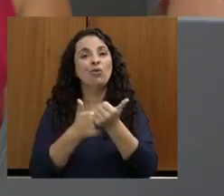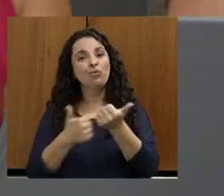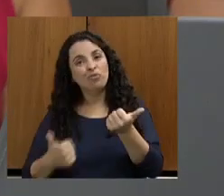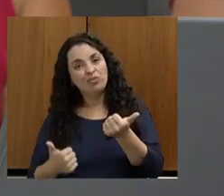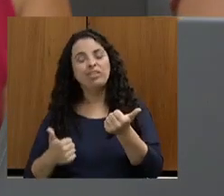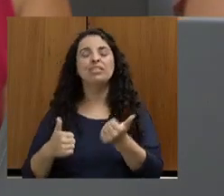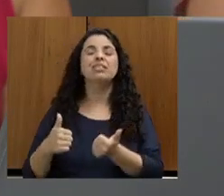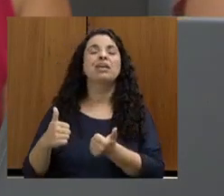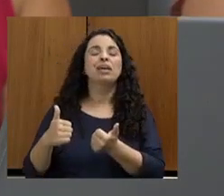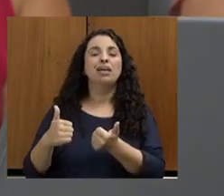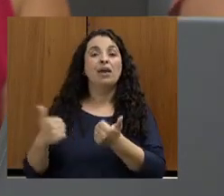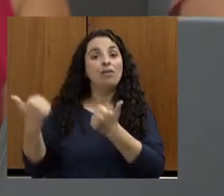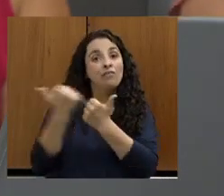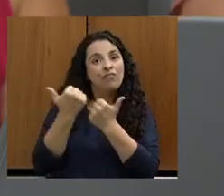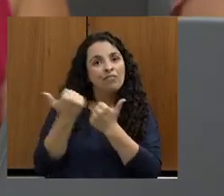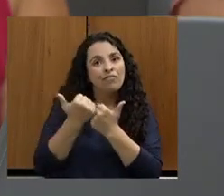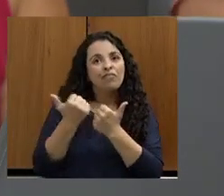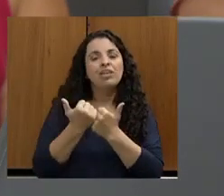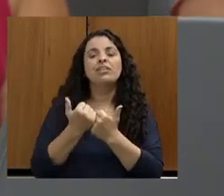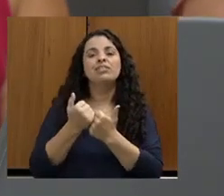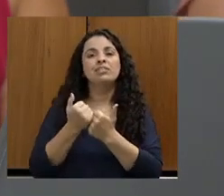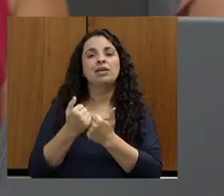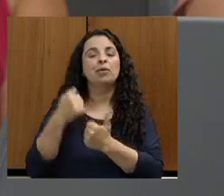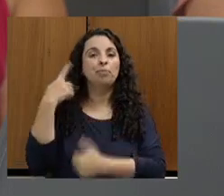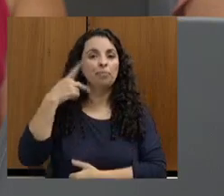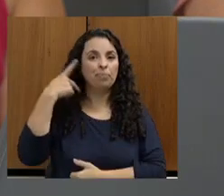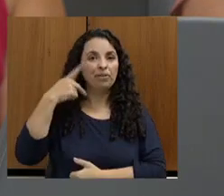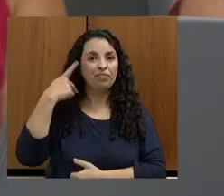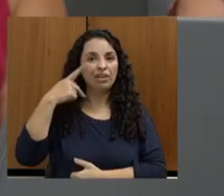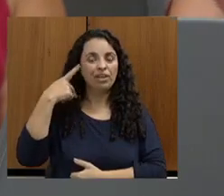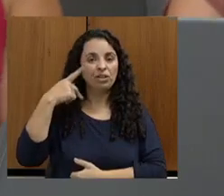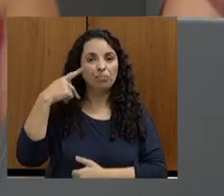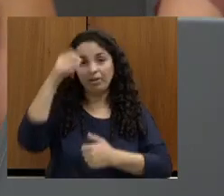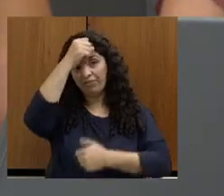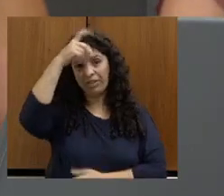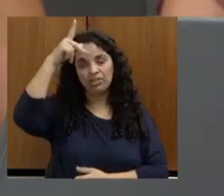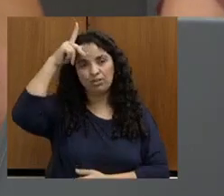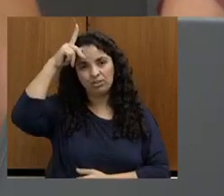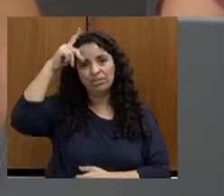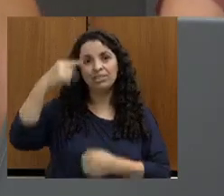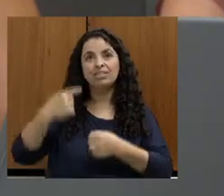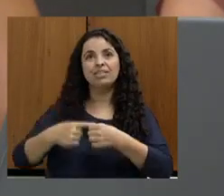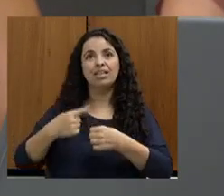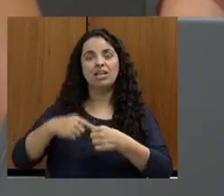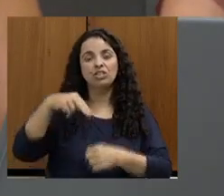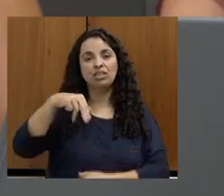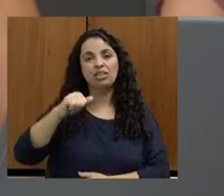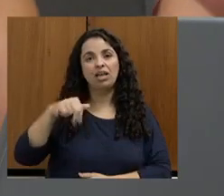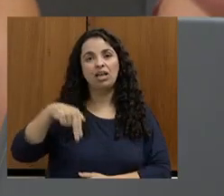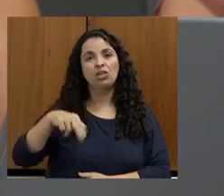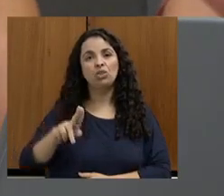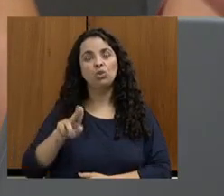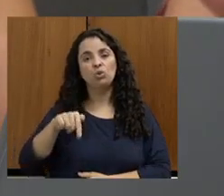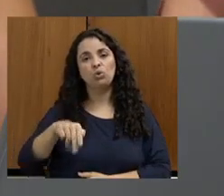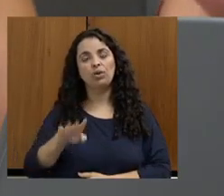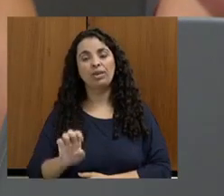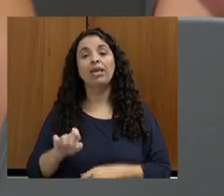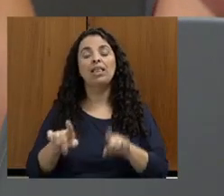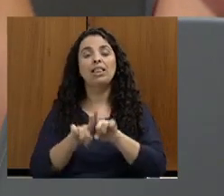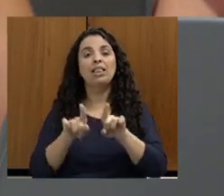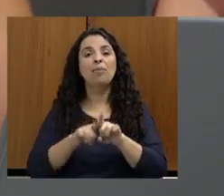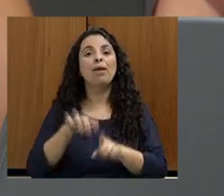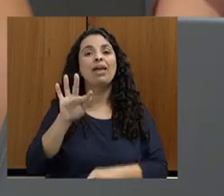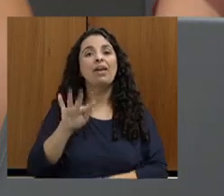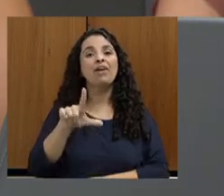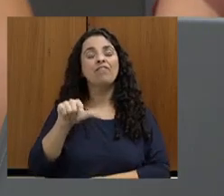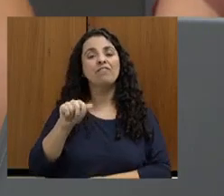Nanuki, Gilmar Alemão. Agradecer também a presença da Flávia Ferreira, que é estudante de Psicologia da PUC